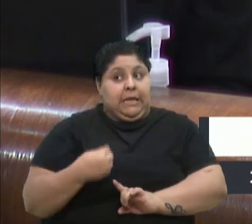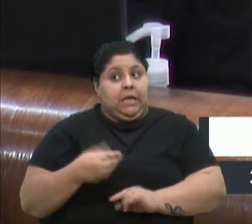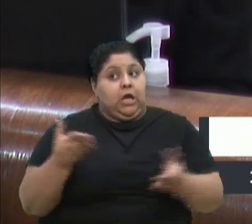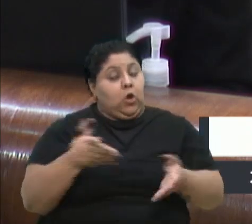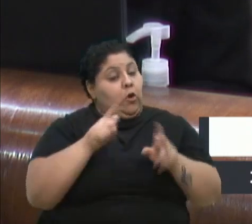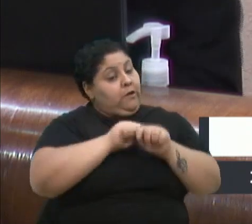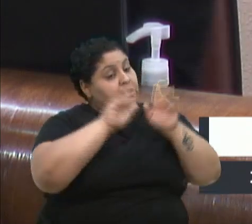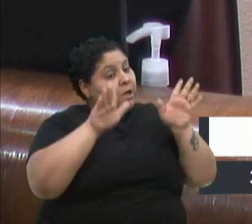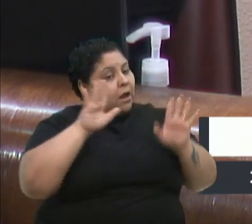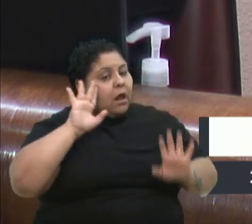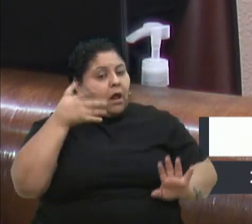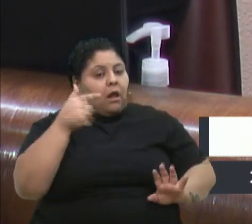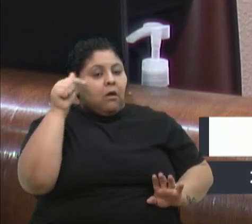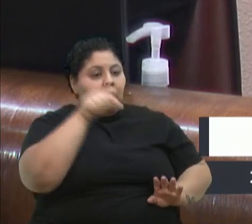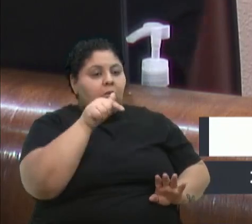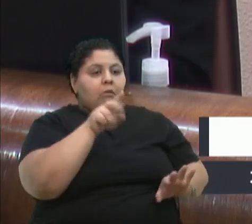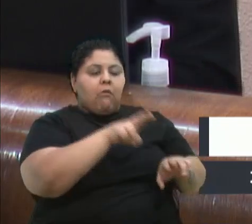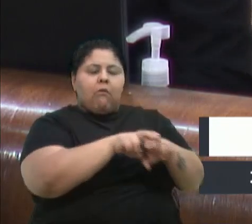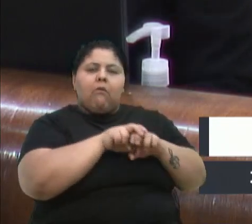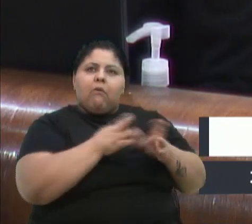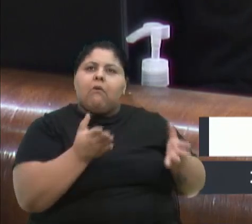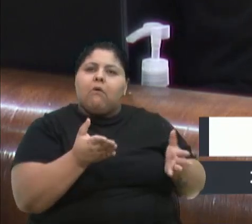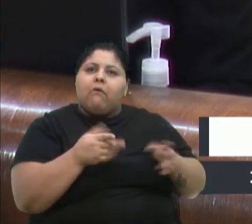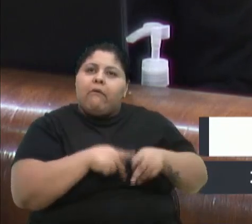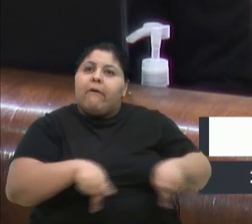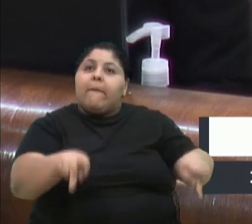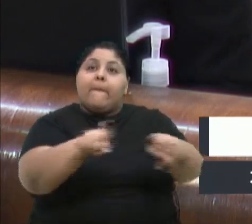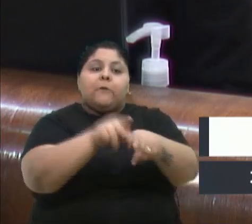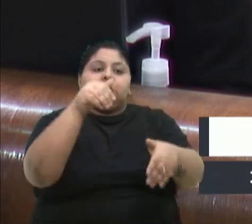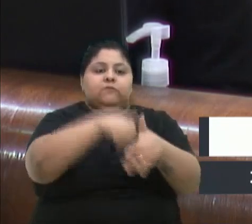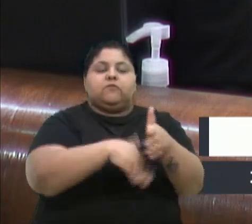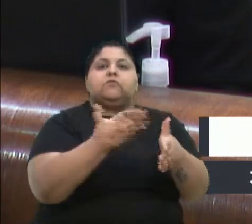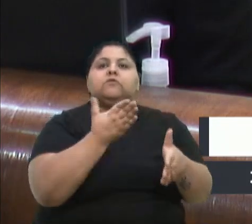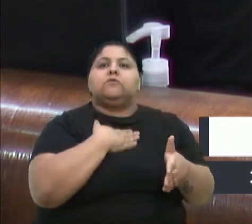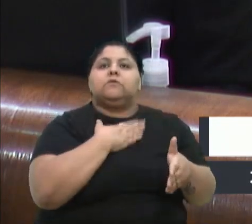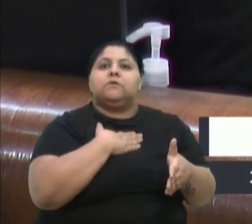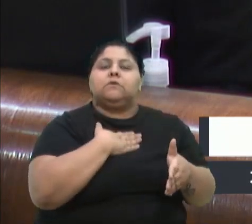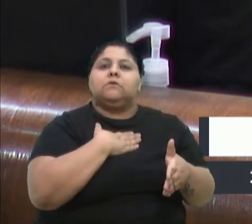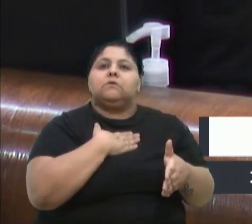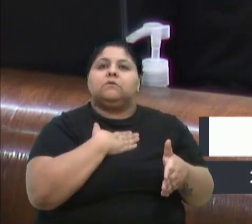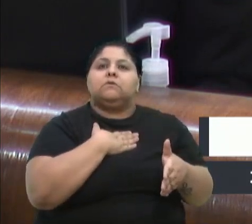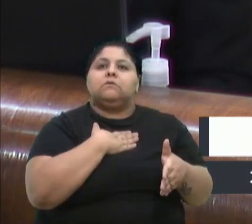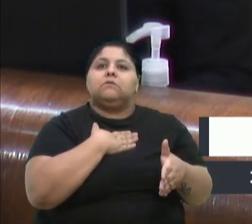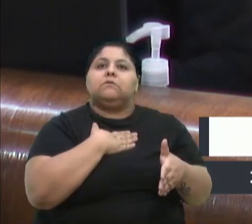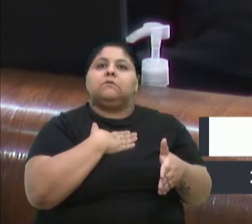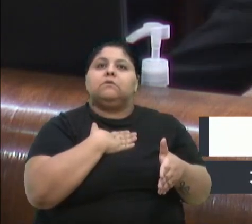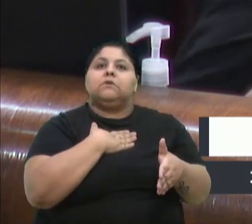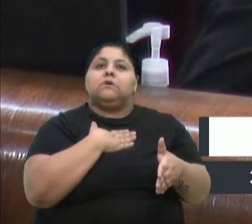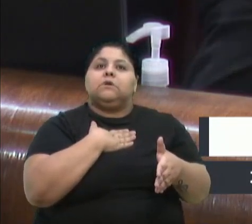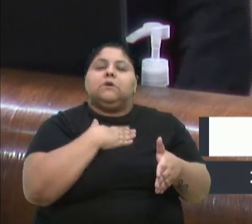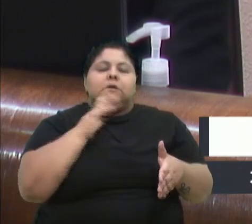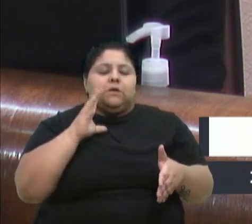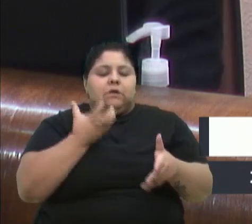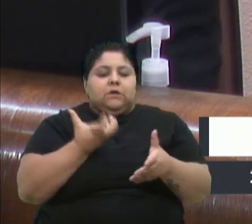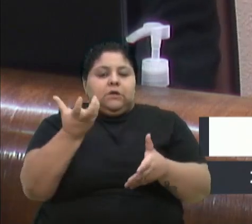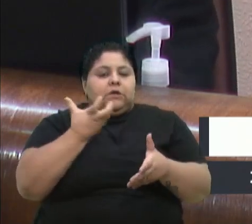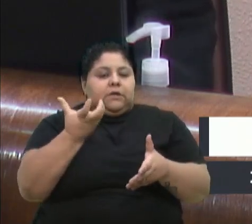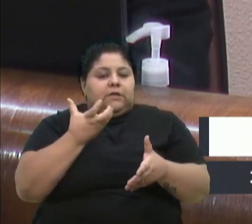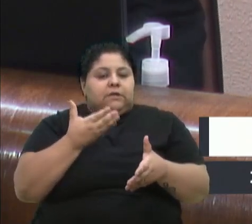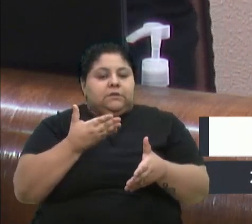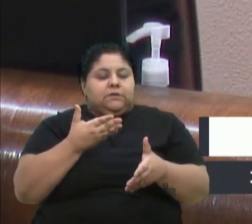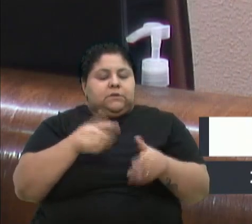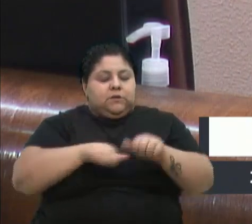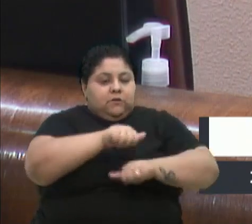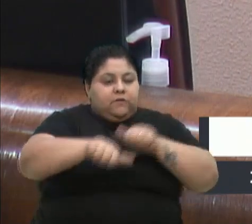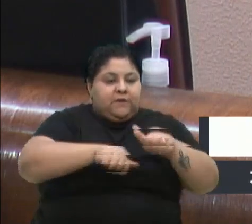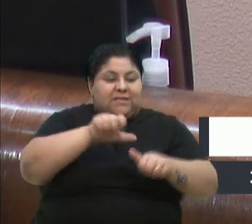Aconteceu isso, mas não foi por causa. A população votou em mim e me proporcionou que eu ficasse de suplente. Então, eu não concordo. Mas tudo bem, a